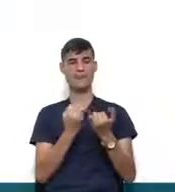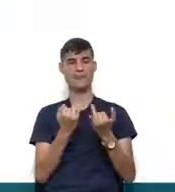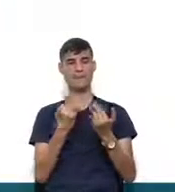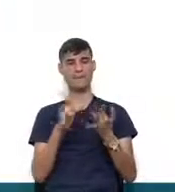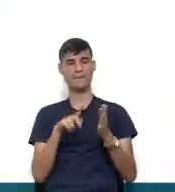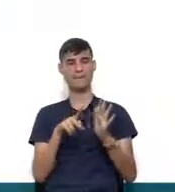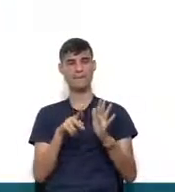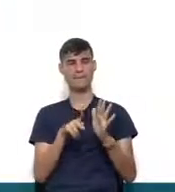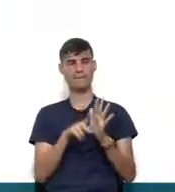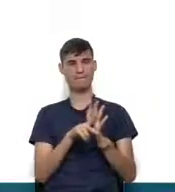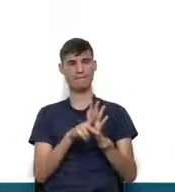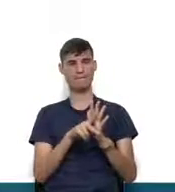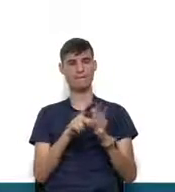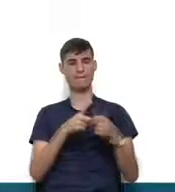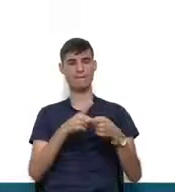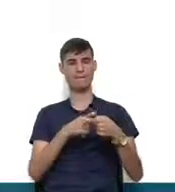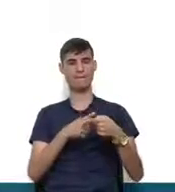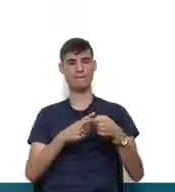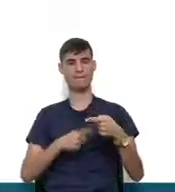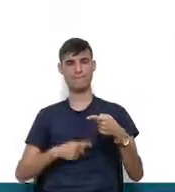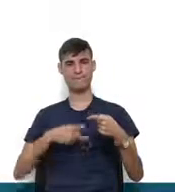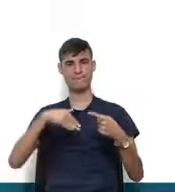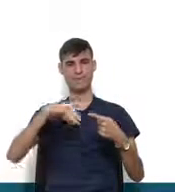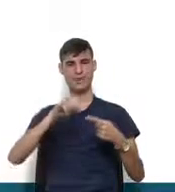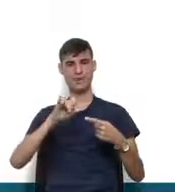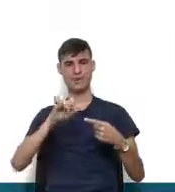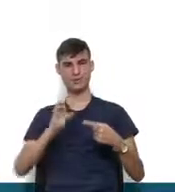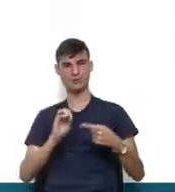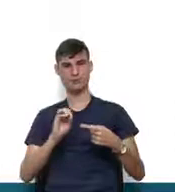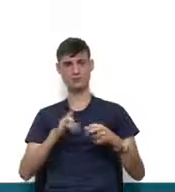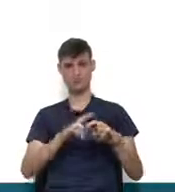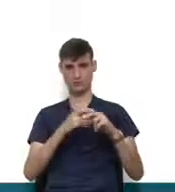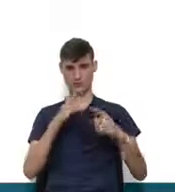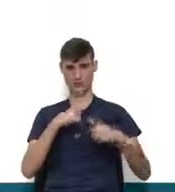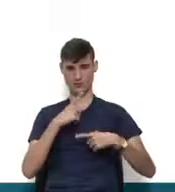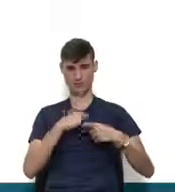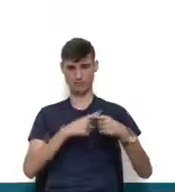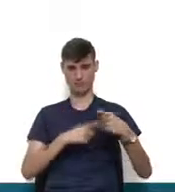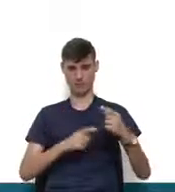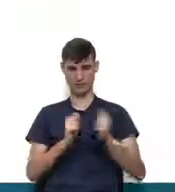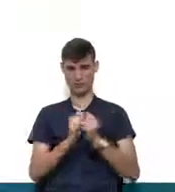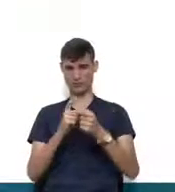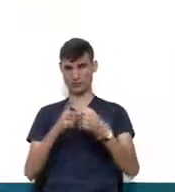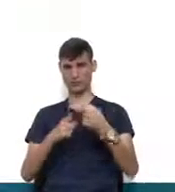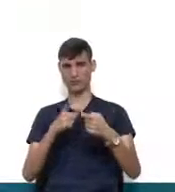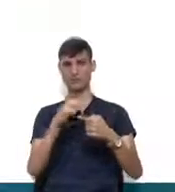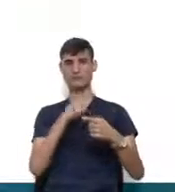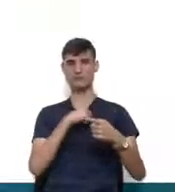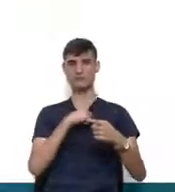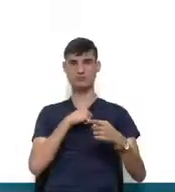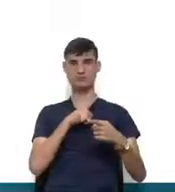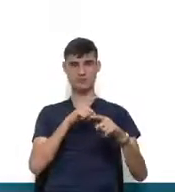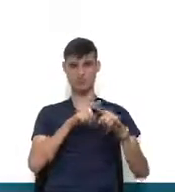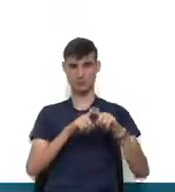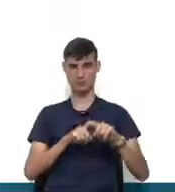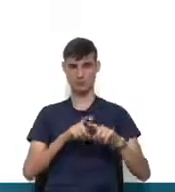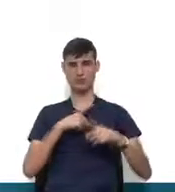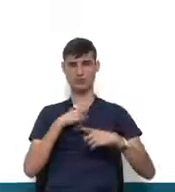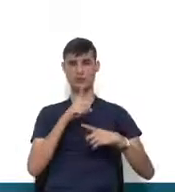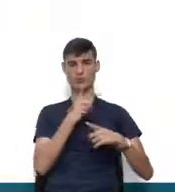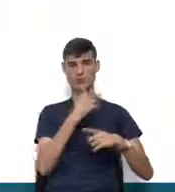sendo meio. Por que que é meio? Porque se eu multiplicar meio por meio, dá 1/4. 1/4 por